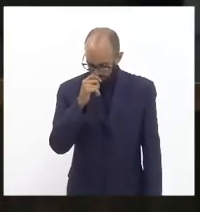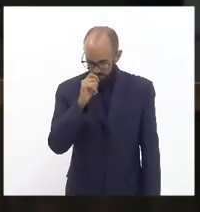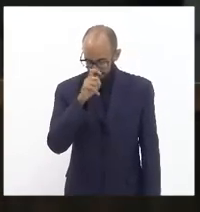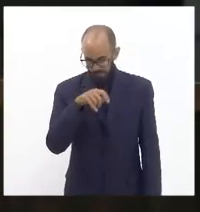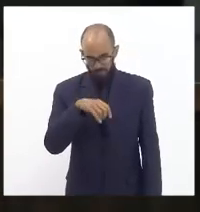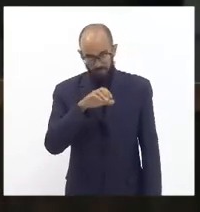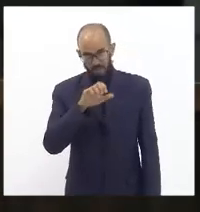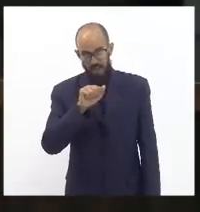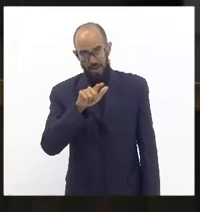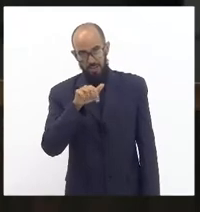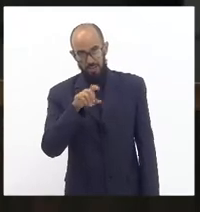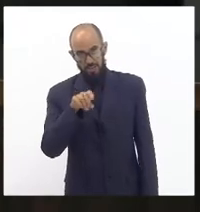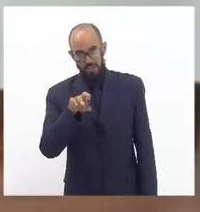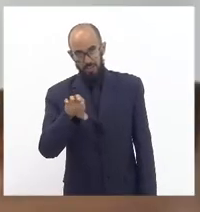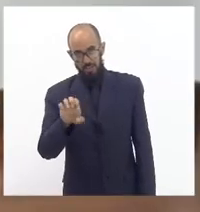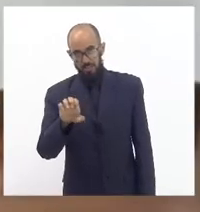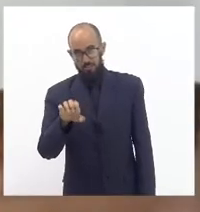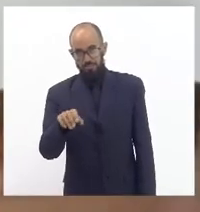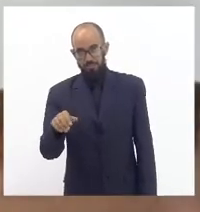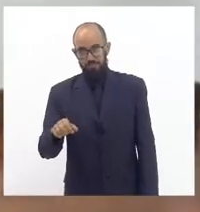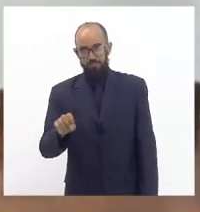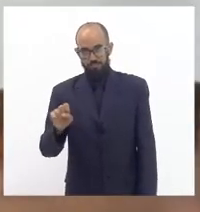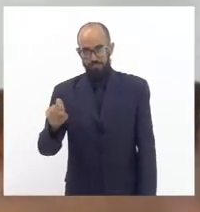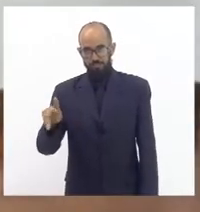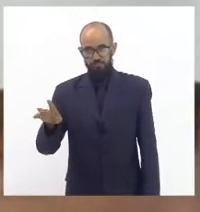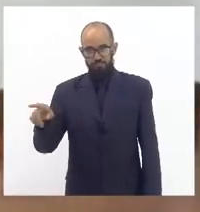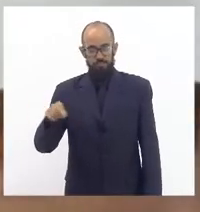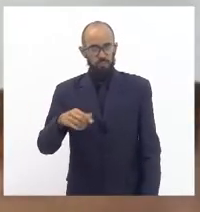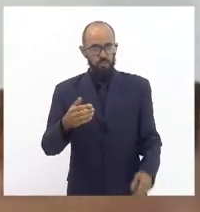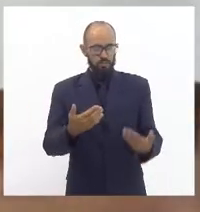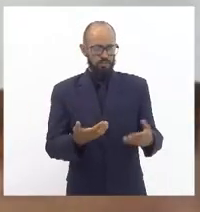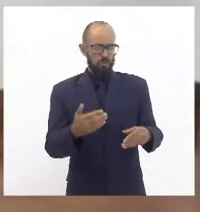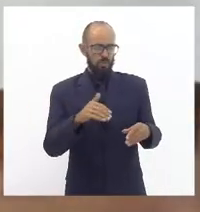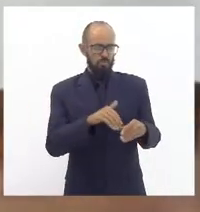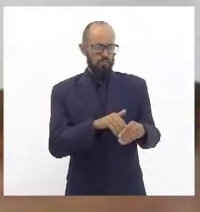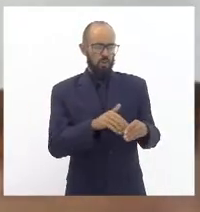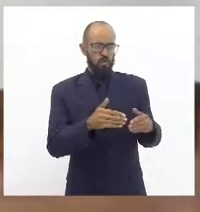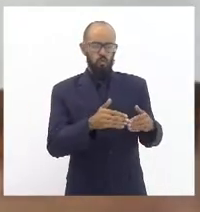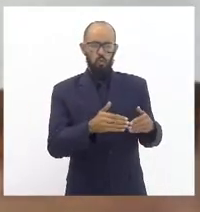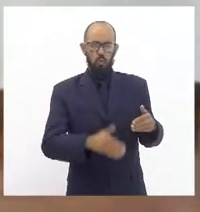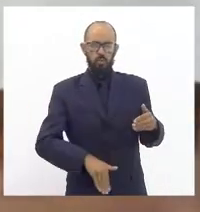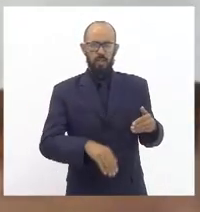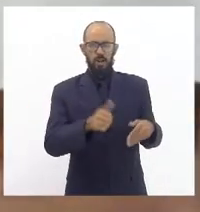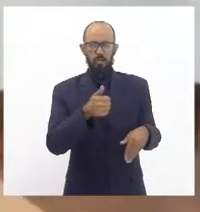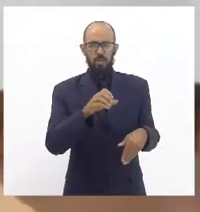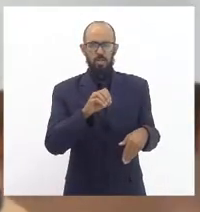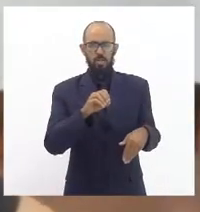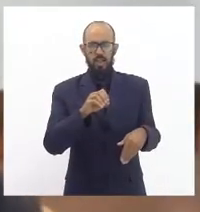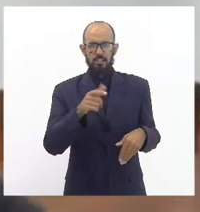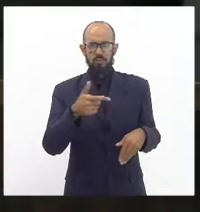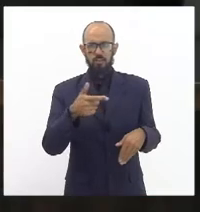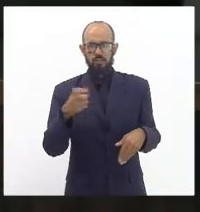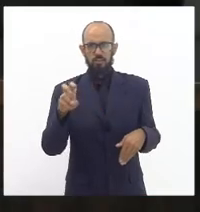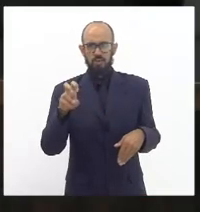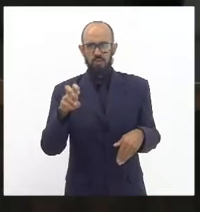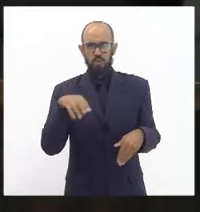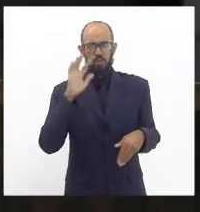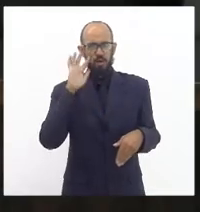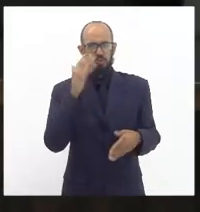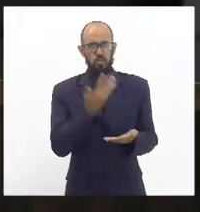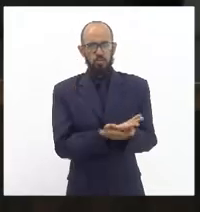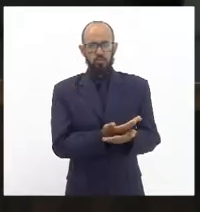o Alexandre por favor só consegui na volta o contrário na 1025 resolução por favor atenção